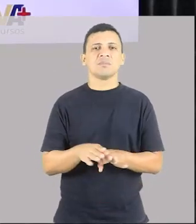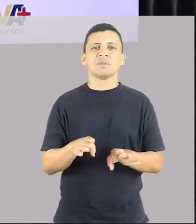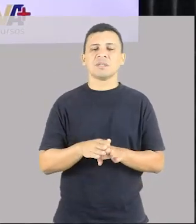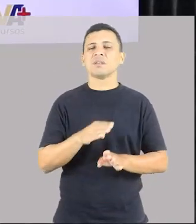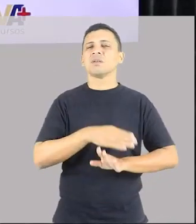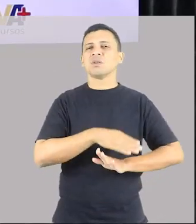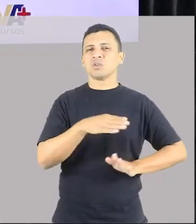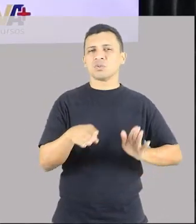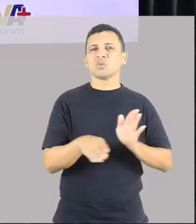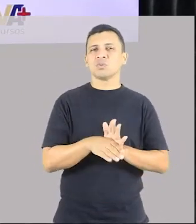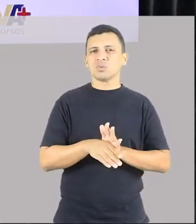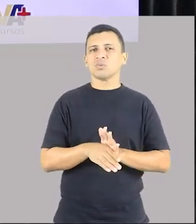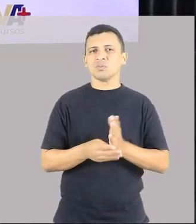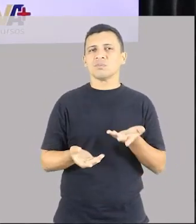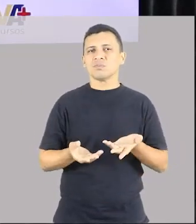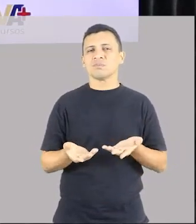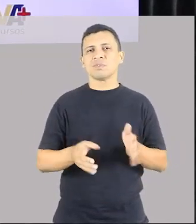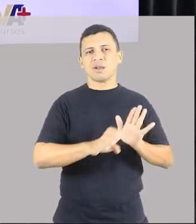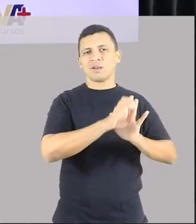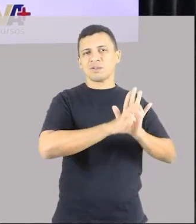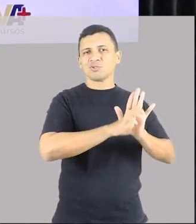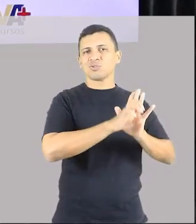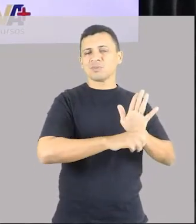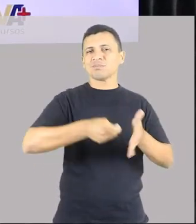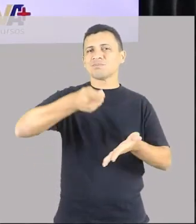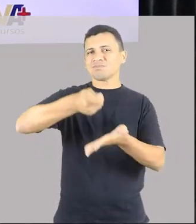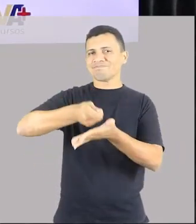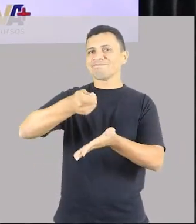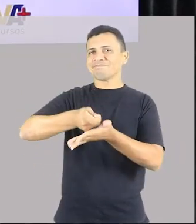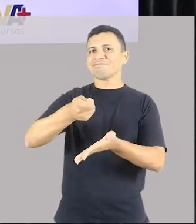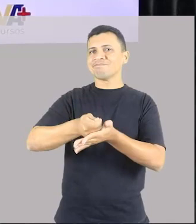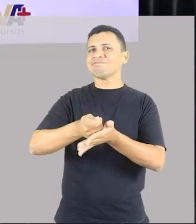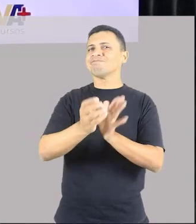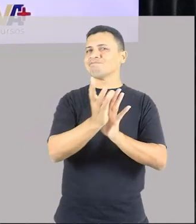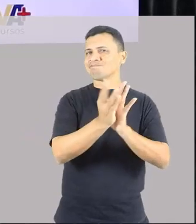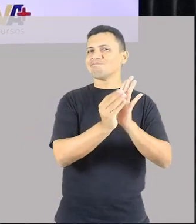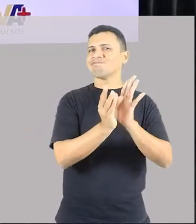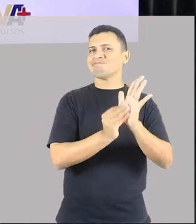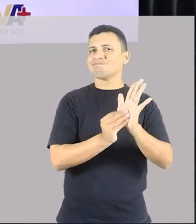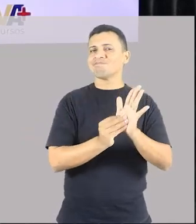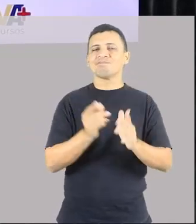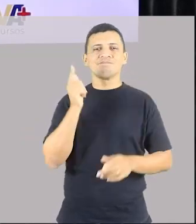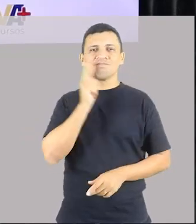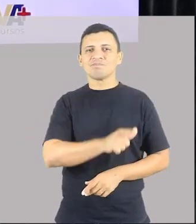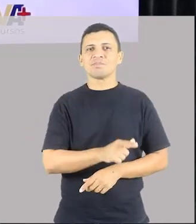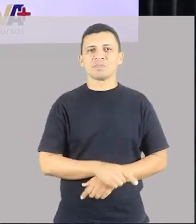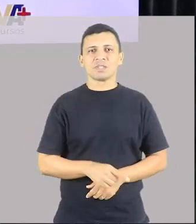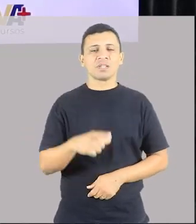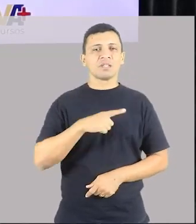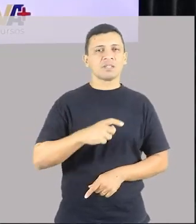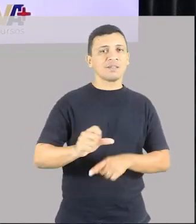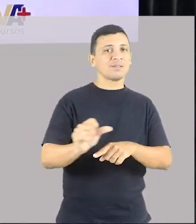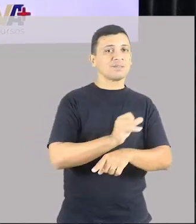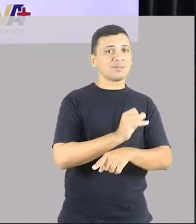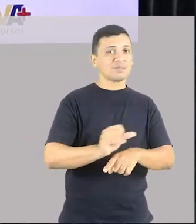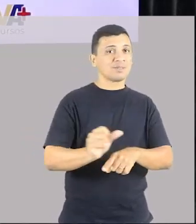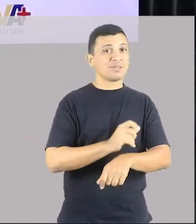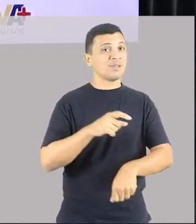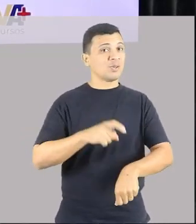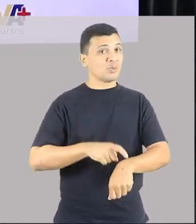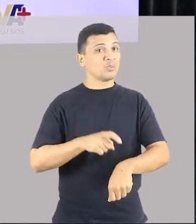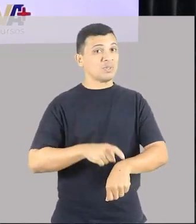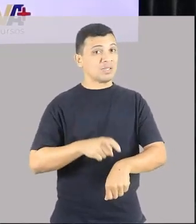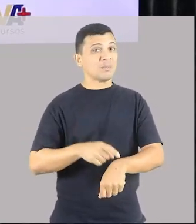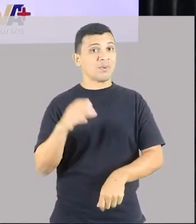matéria exigida pelo edital. Aqui se exige uma abordagem estratégica, é claro, o tempo é curto, o tempo de estudo